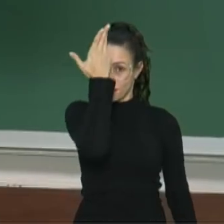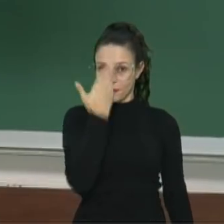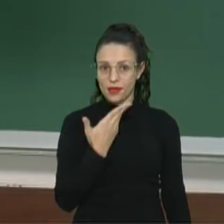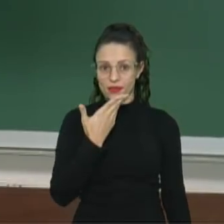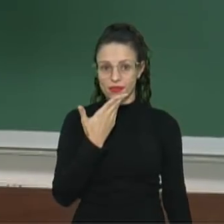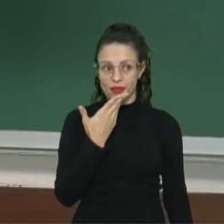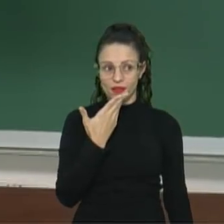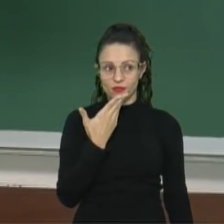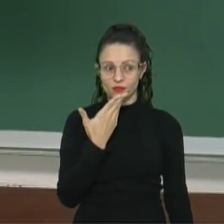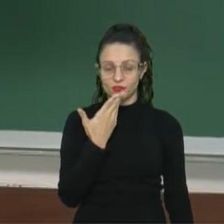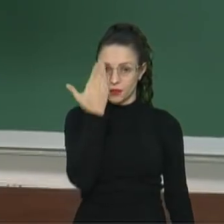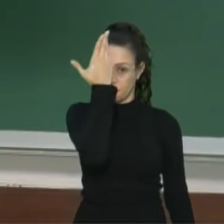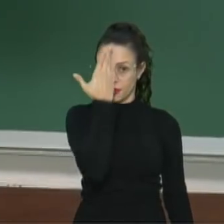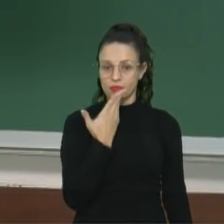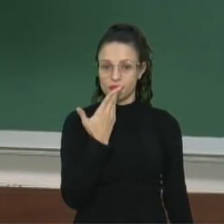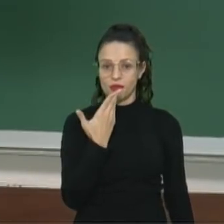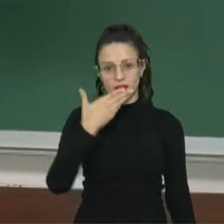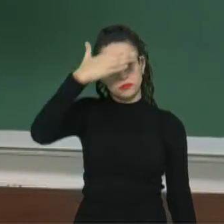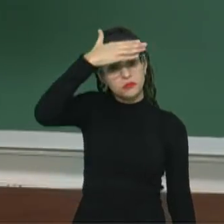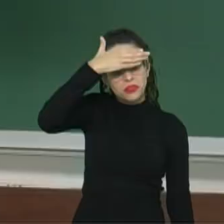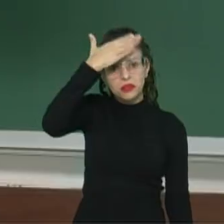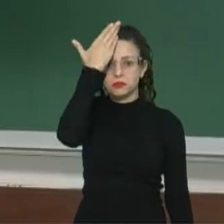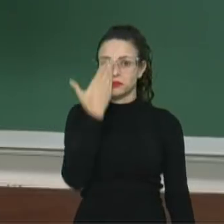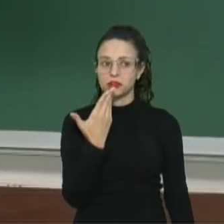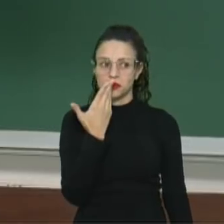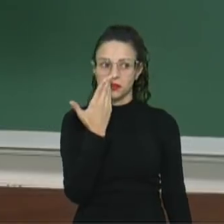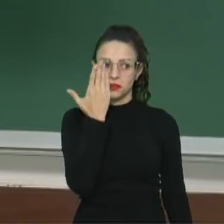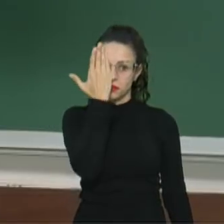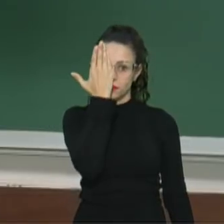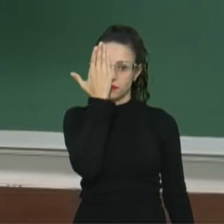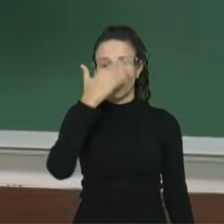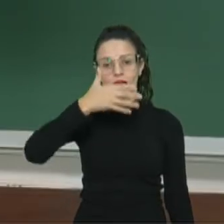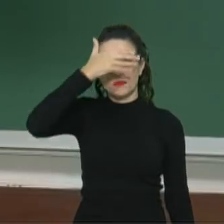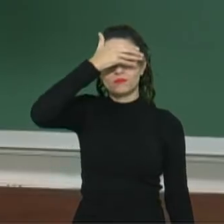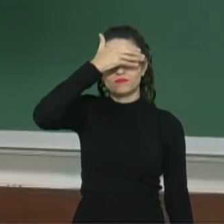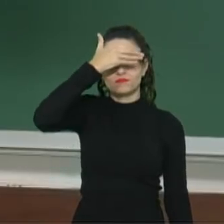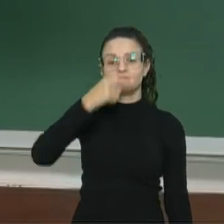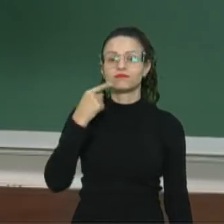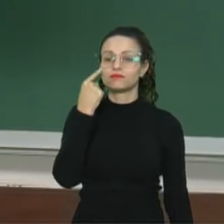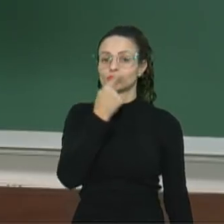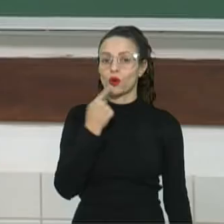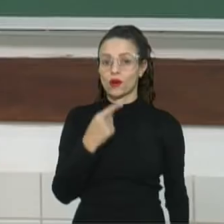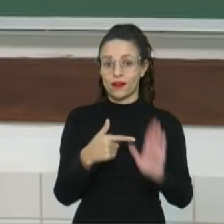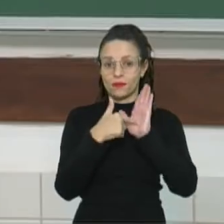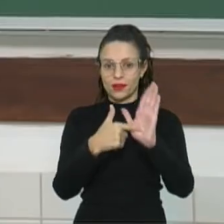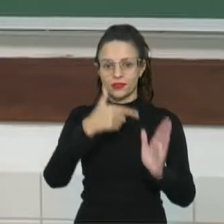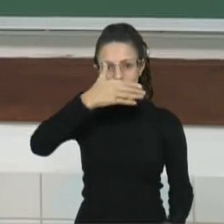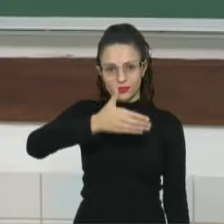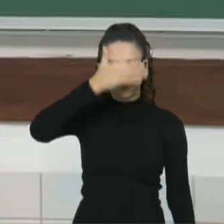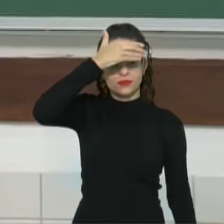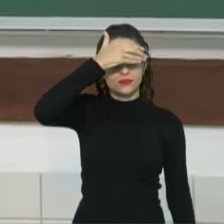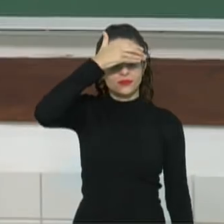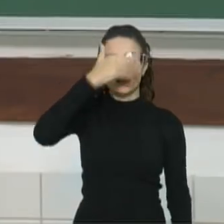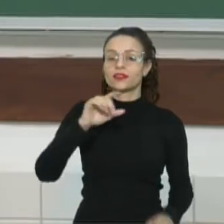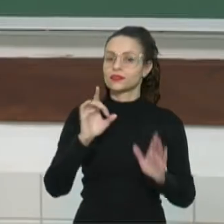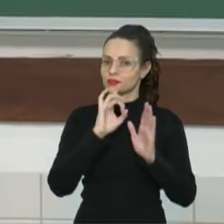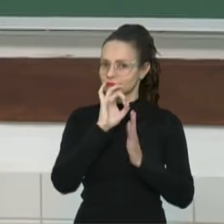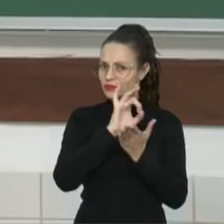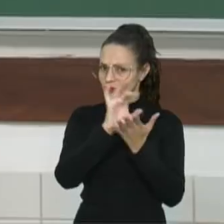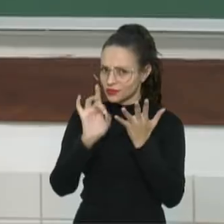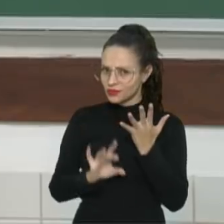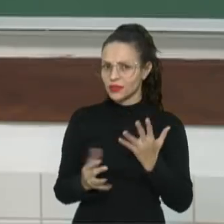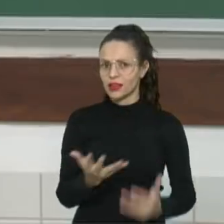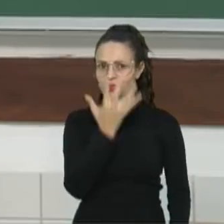máscaras cobriam aqui só a metade do rosto, deixando aqui a parte da boca de fora. E cada máscara tinha o seu